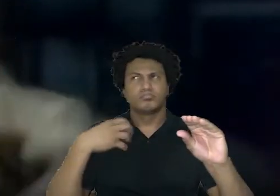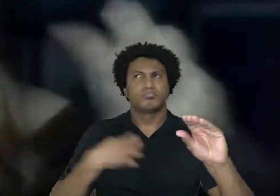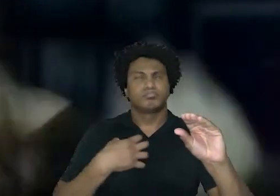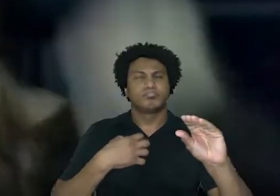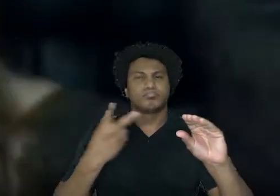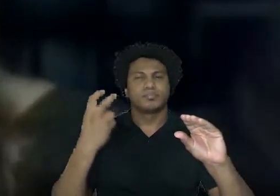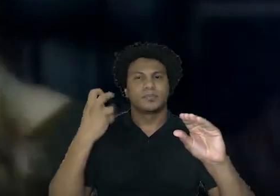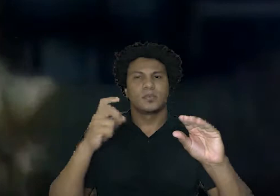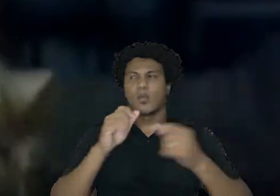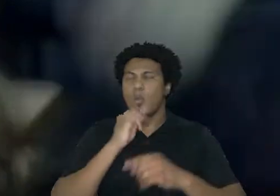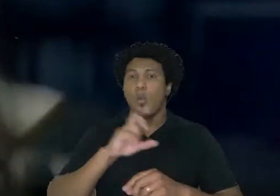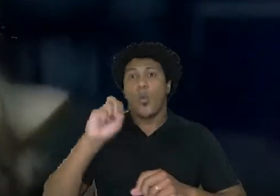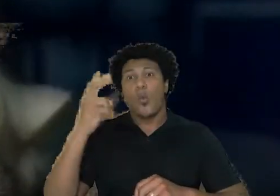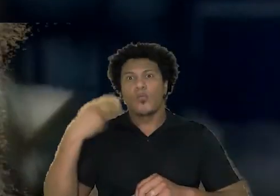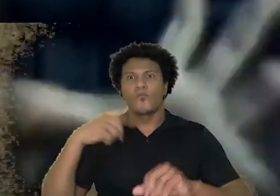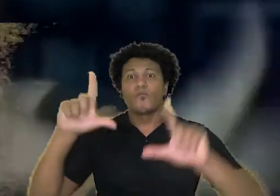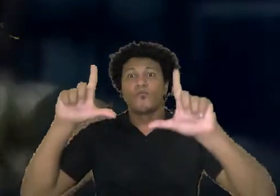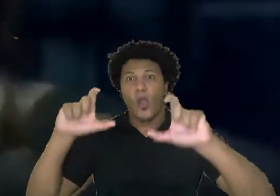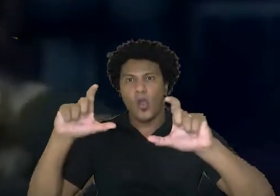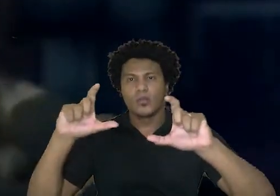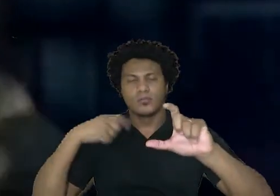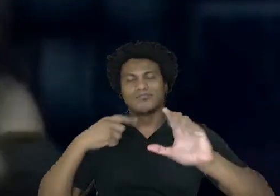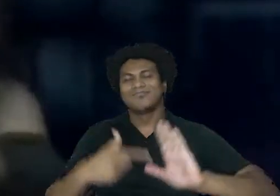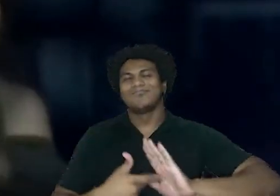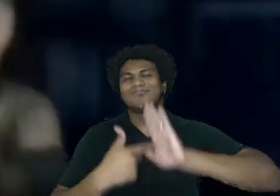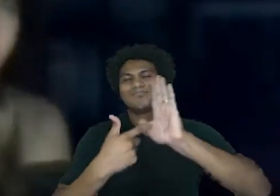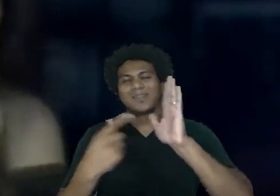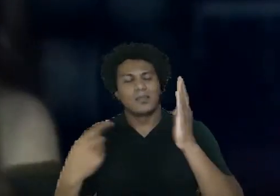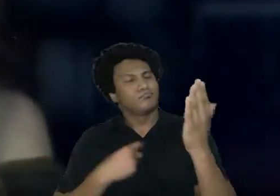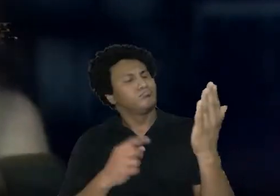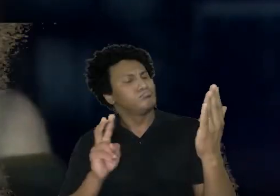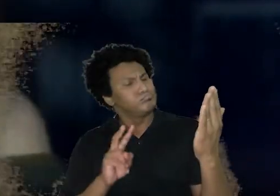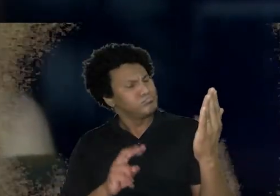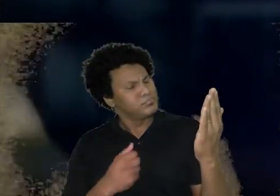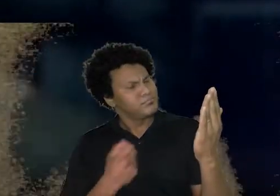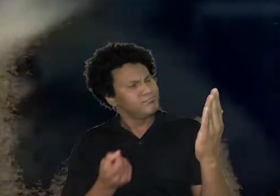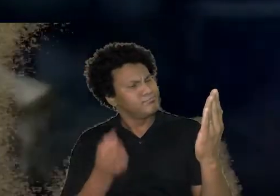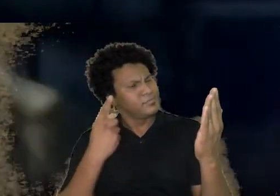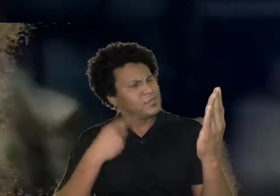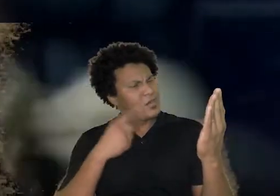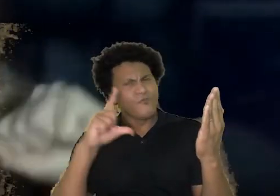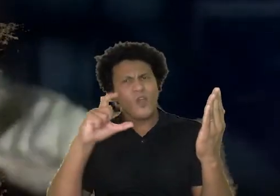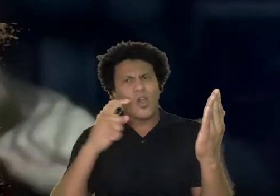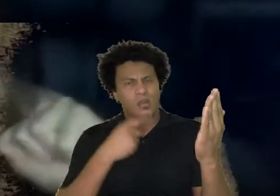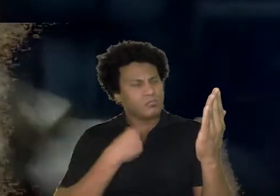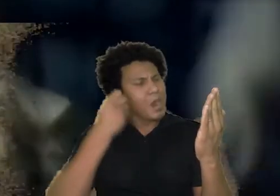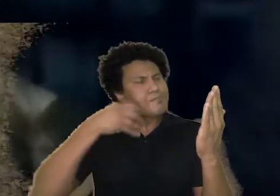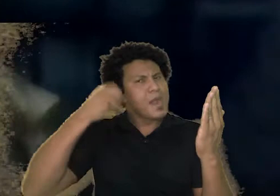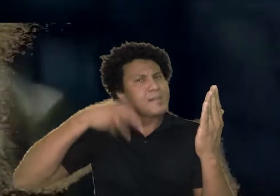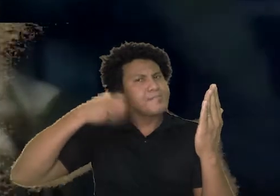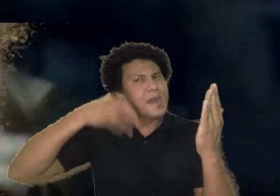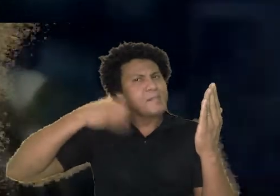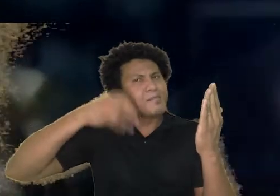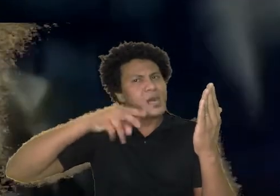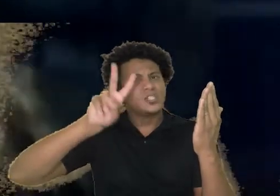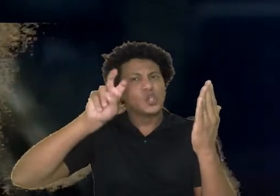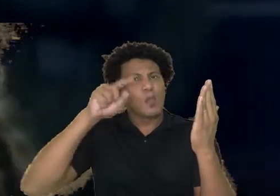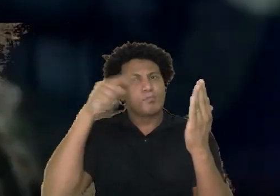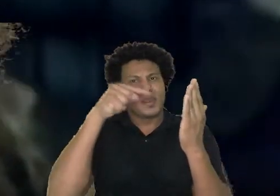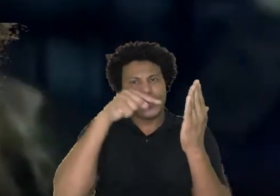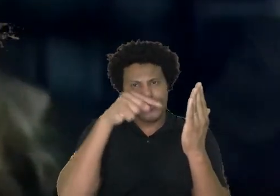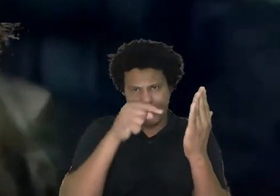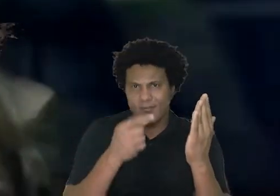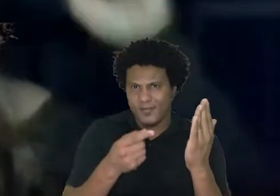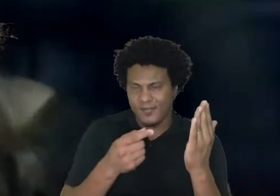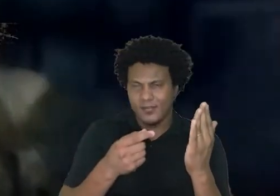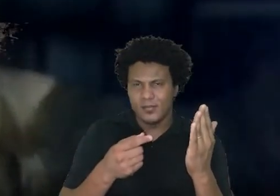ia acontecendo. E eu falava, 2.200 palitos de fósforo. Eu pegava outra caixa, sacudia um monte de palito de fósforo. Uma fotografia, então, por mais que a fotografia